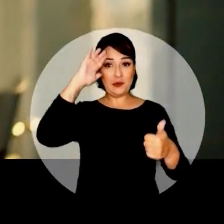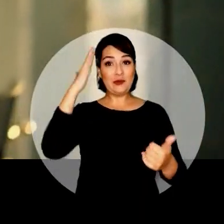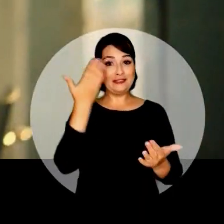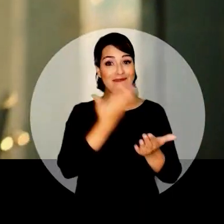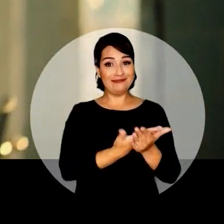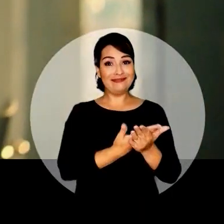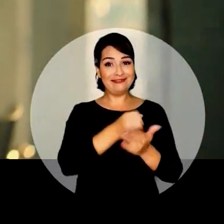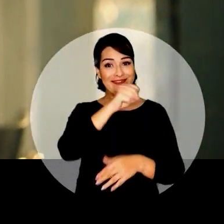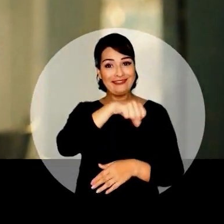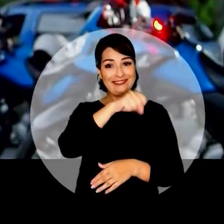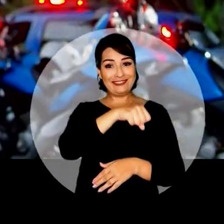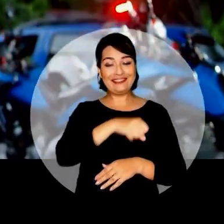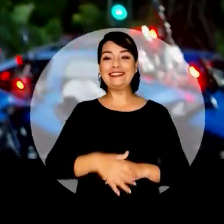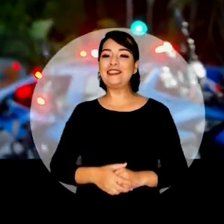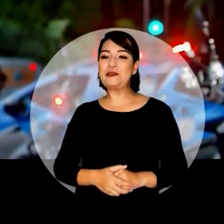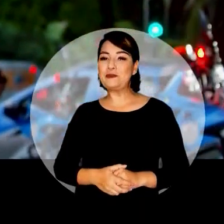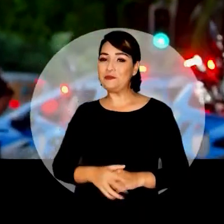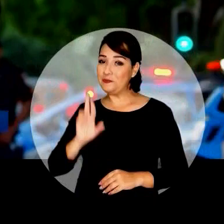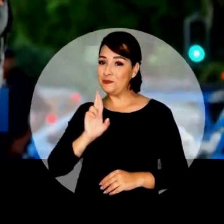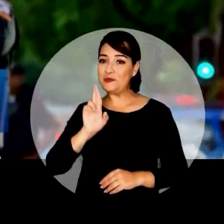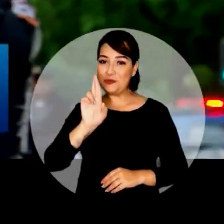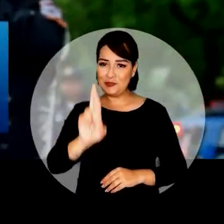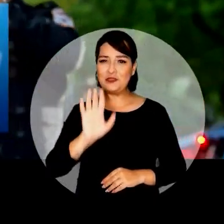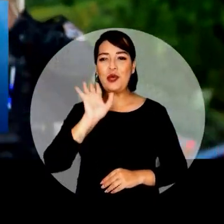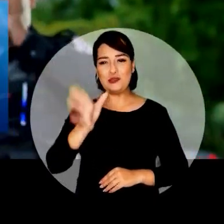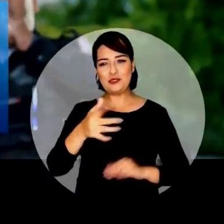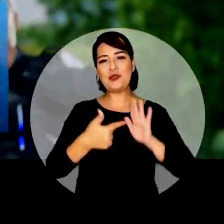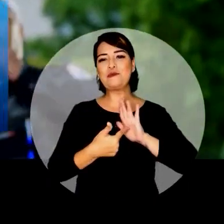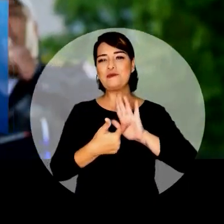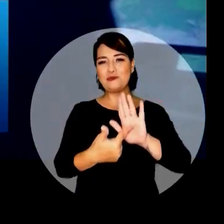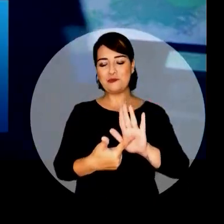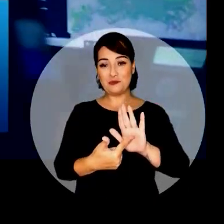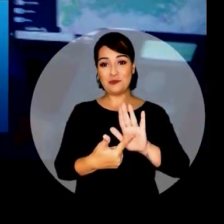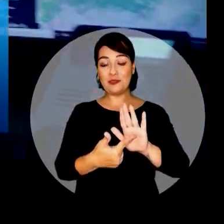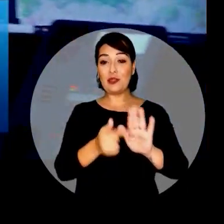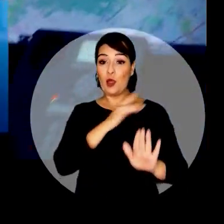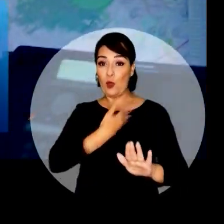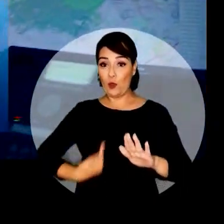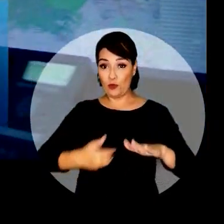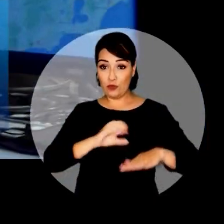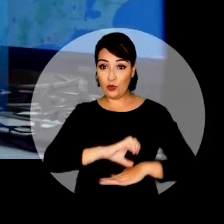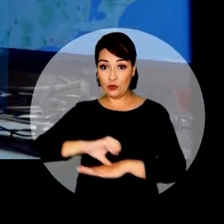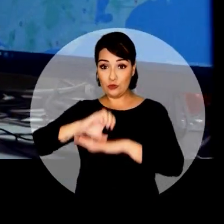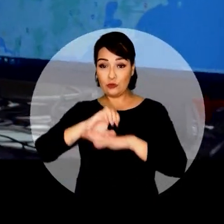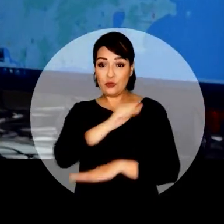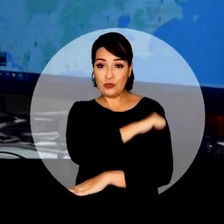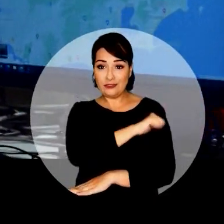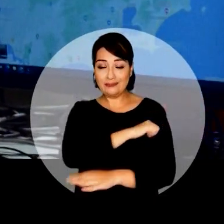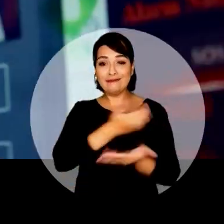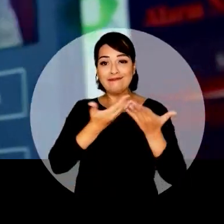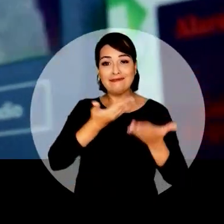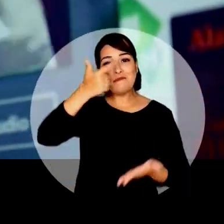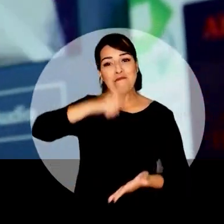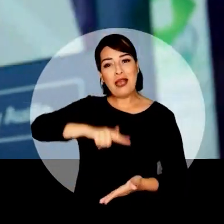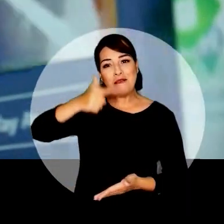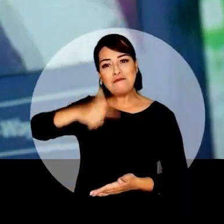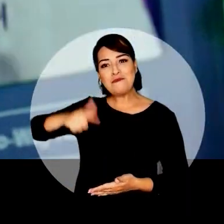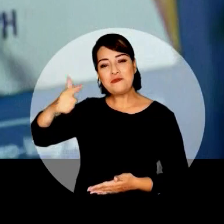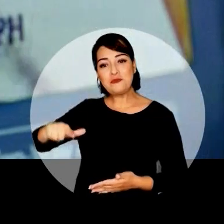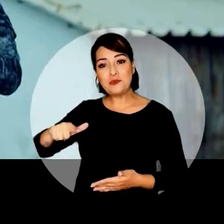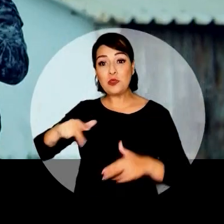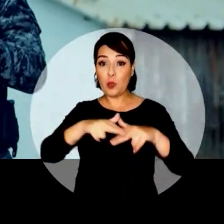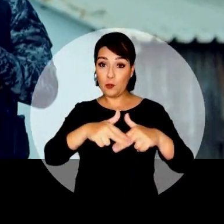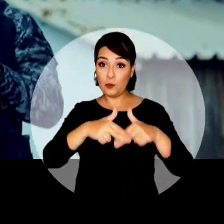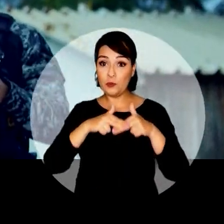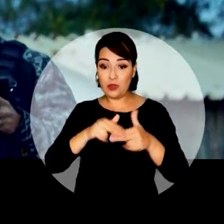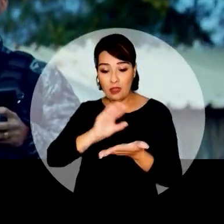eu acredito no que ele me fala. É, e os resultados já estão aparecendo. Mas o governo do estado do Rio quer mais.